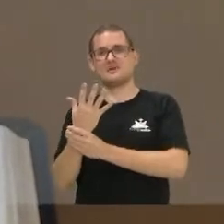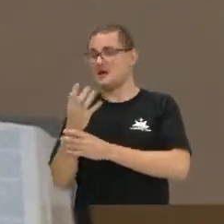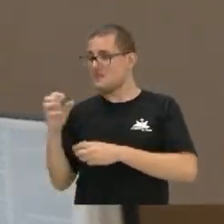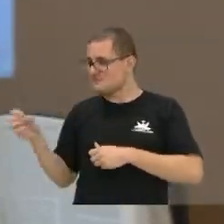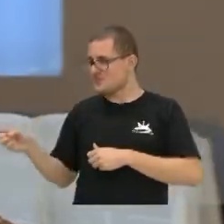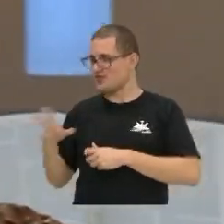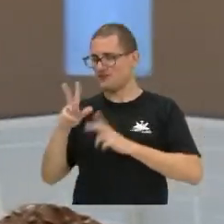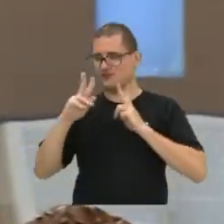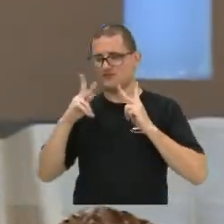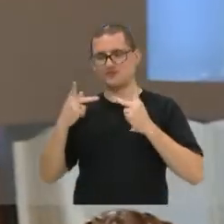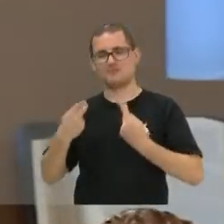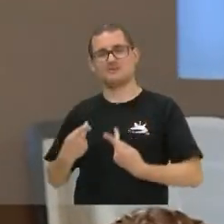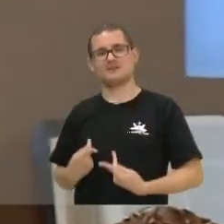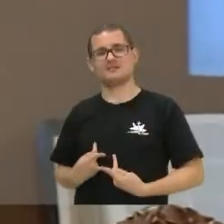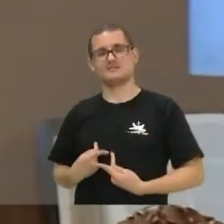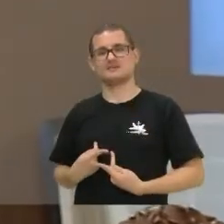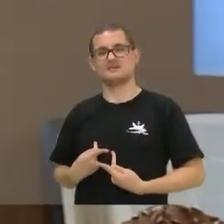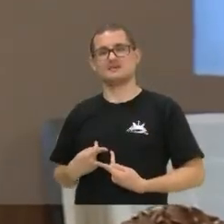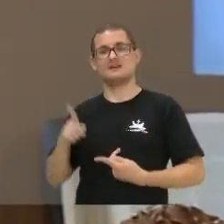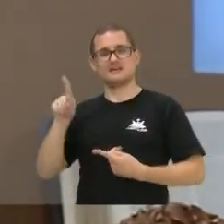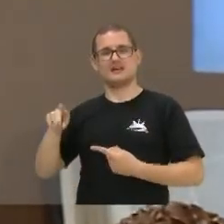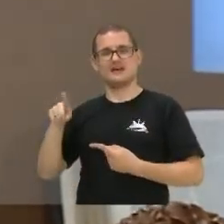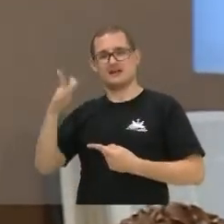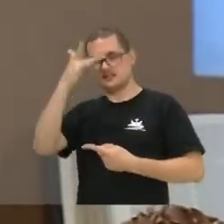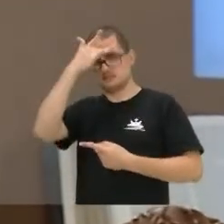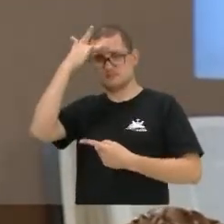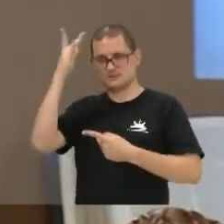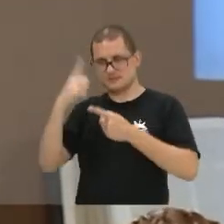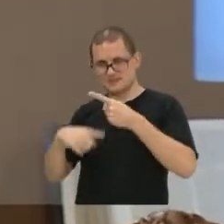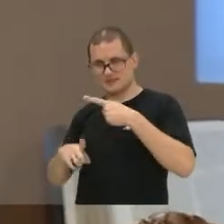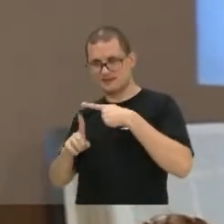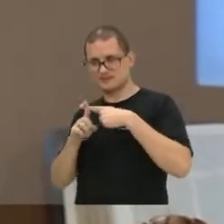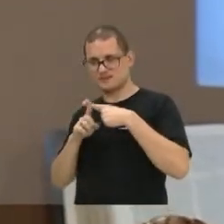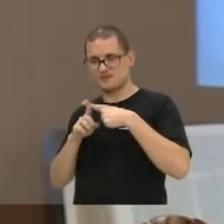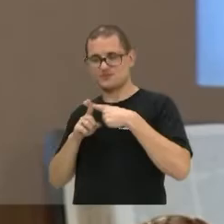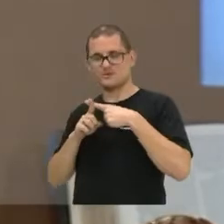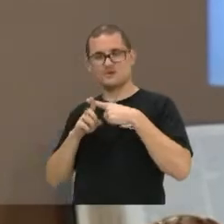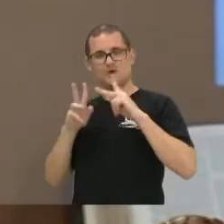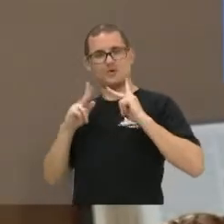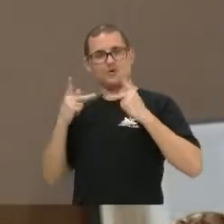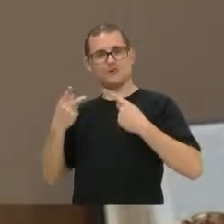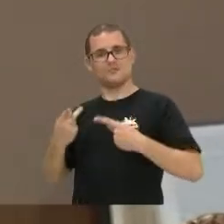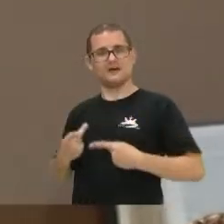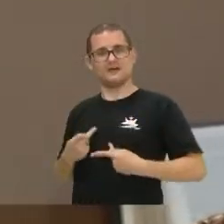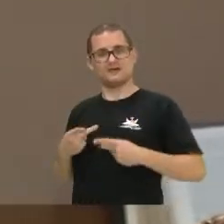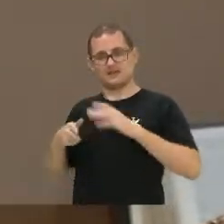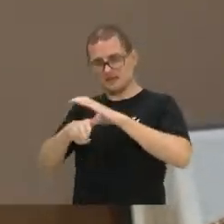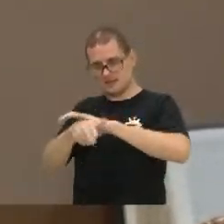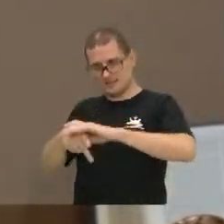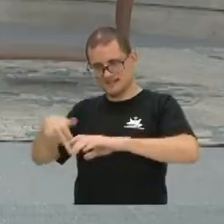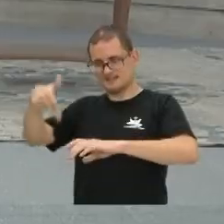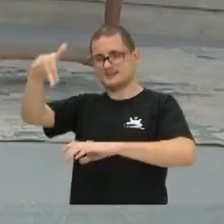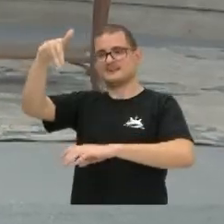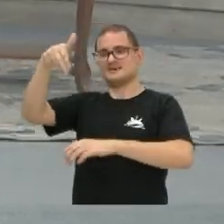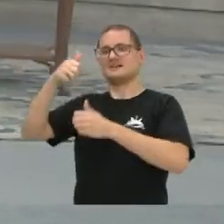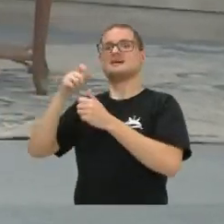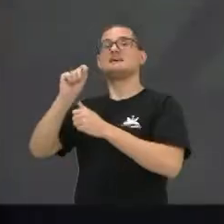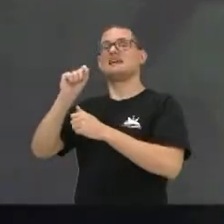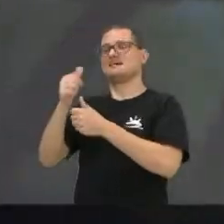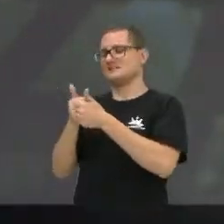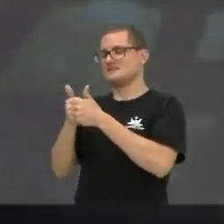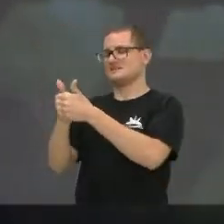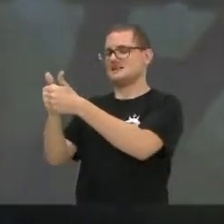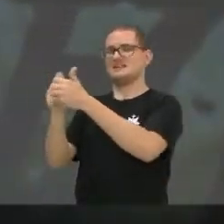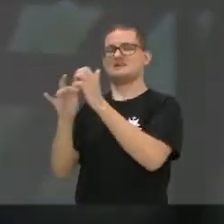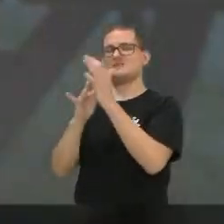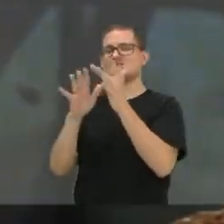a humanidade dos ressuscitados daqueles que seguiram os ressuscitados aqueles que